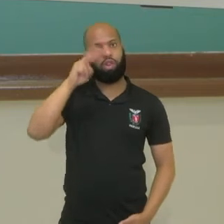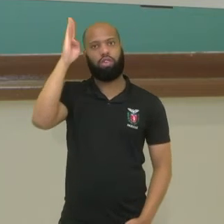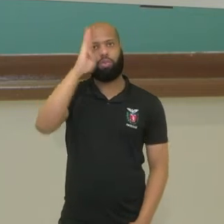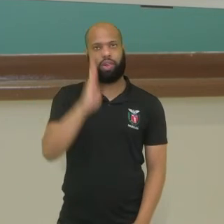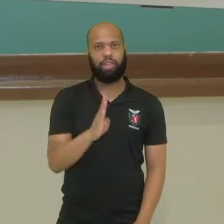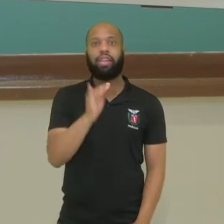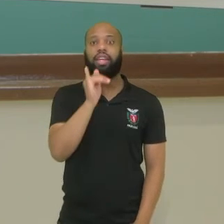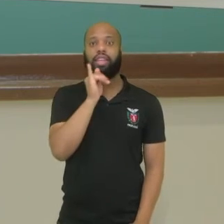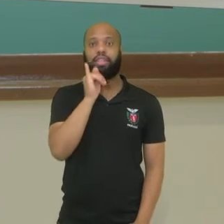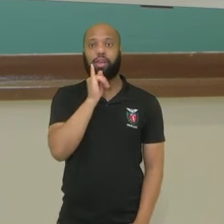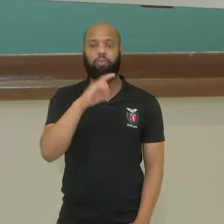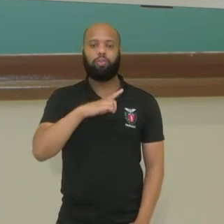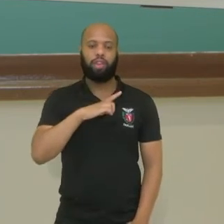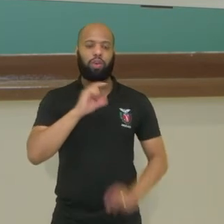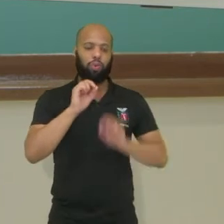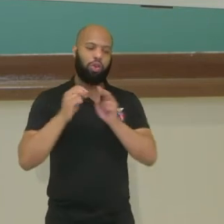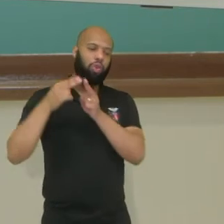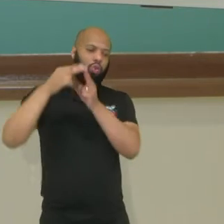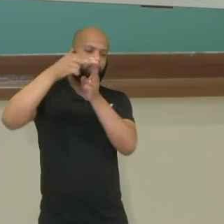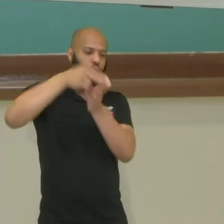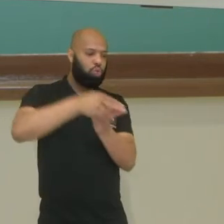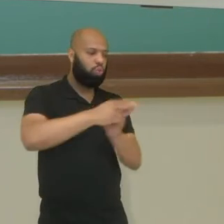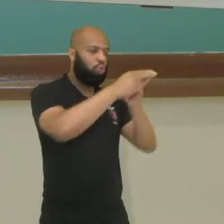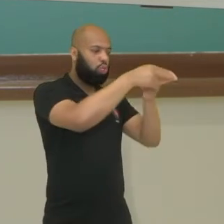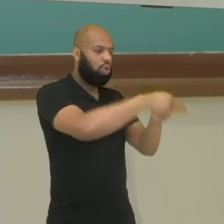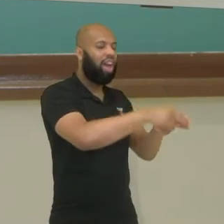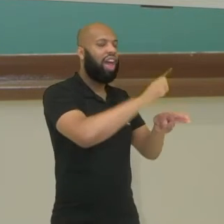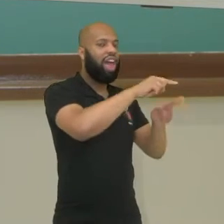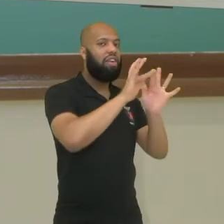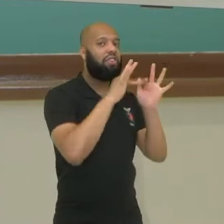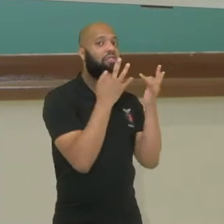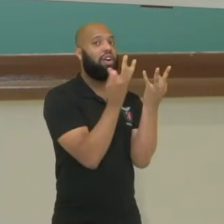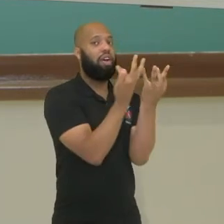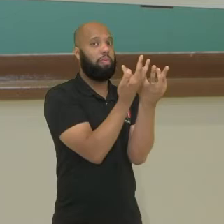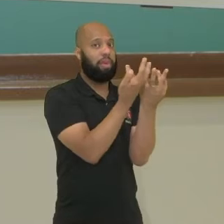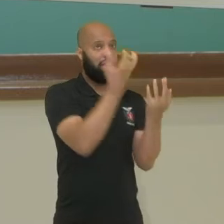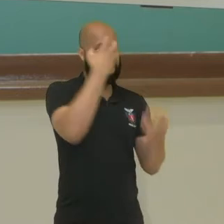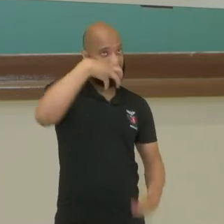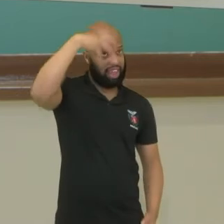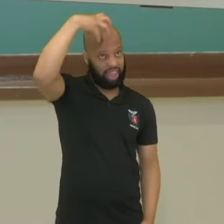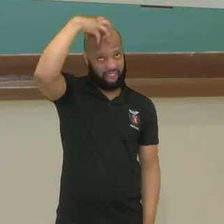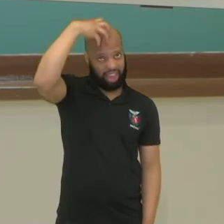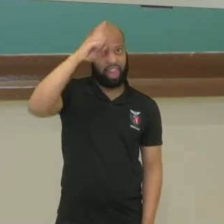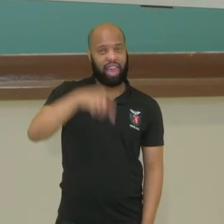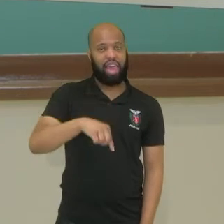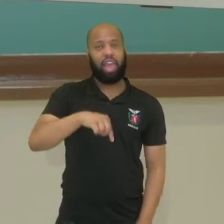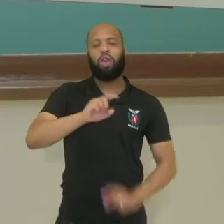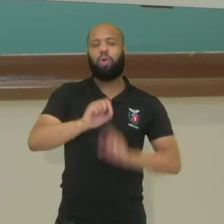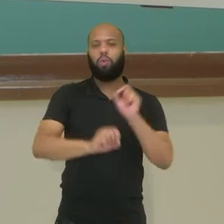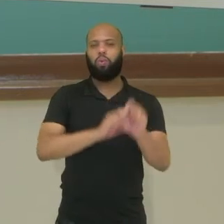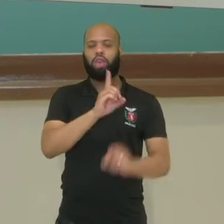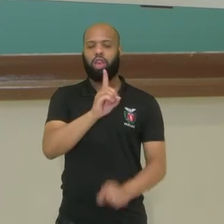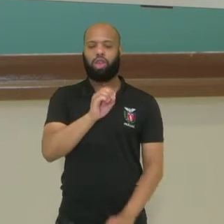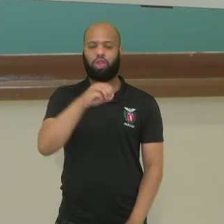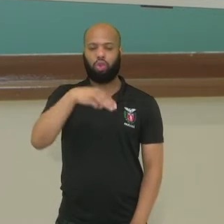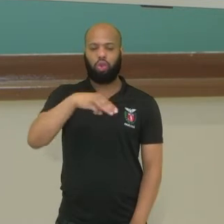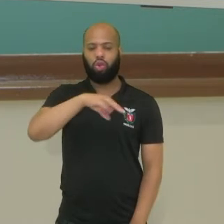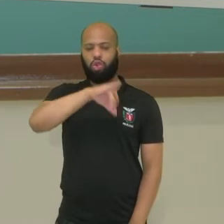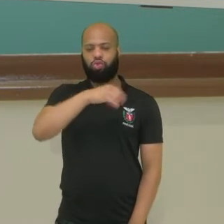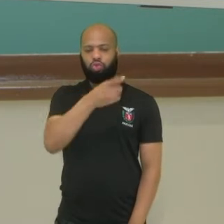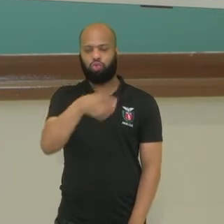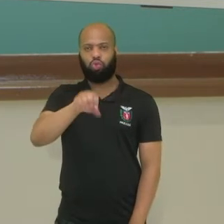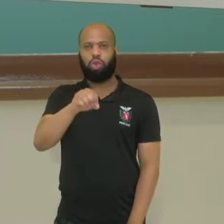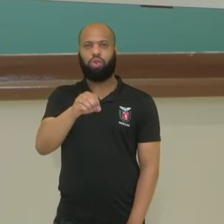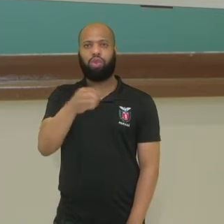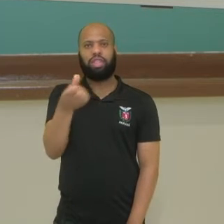a vinda da família real portuguesa, Dom João VI, Dona Carlota Joaquina, no ano de 1808. Então,